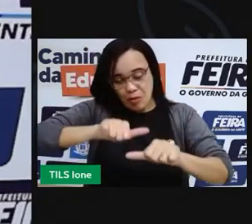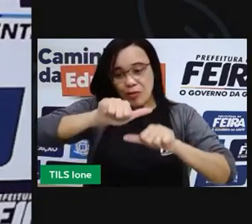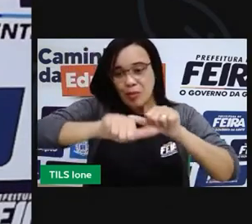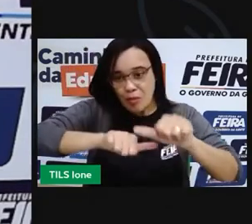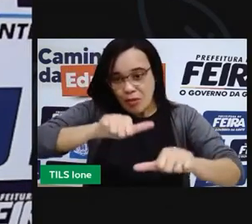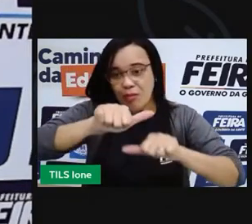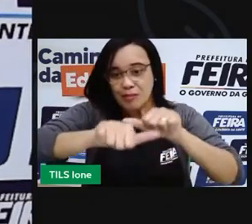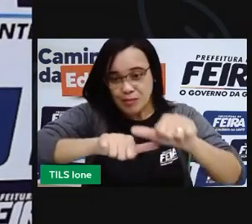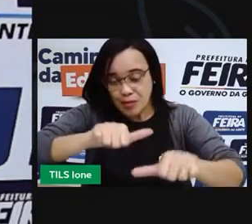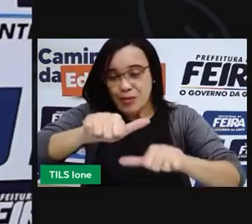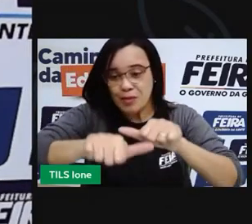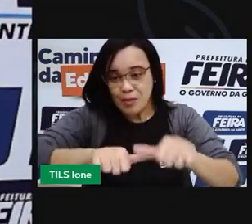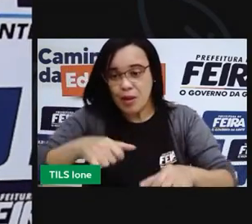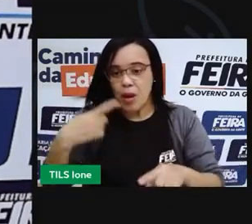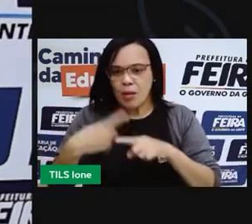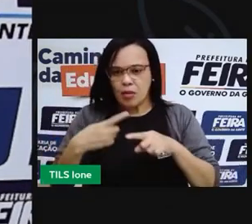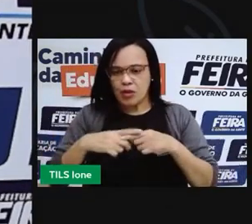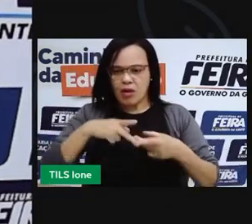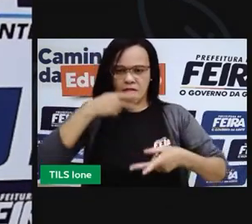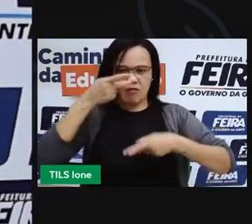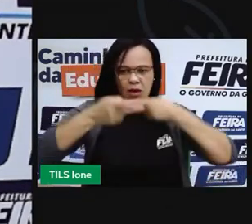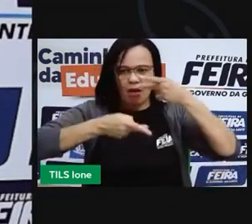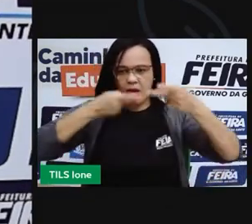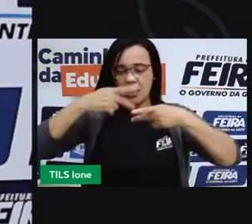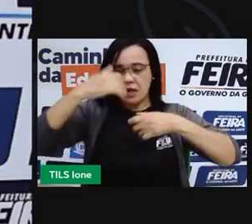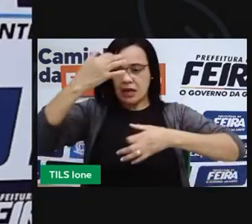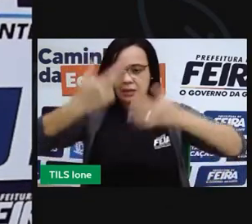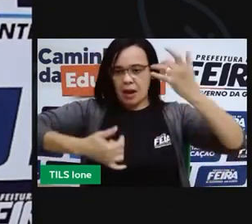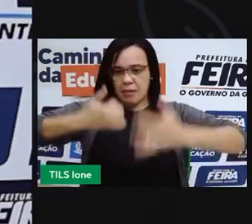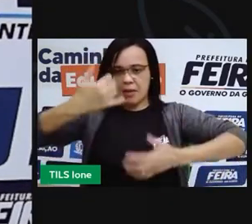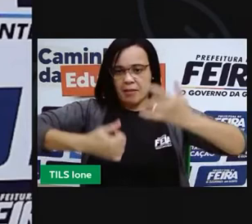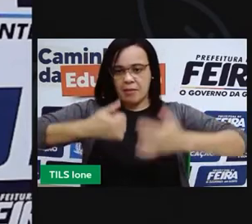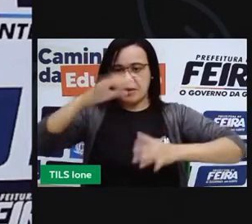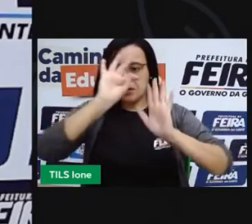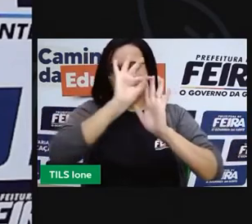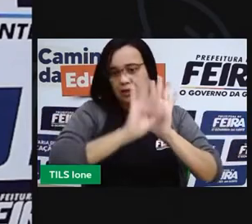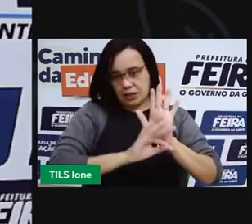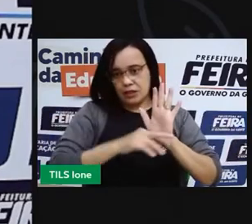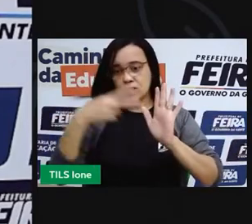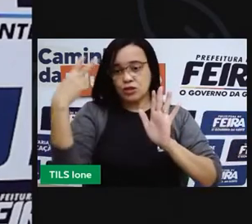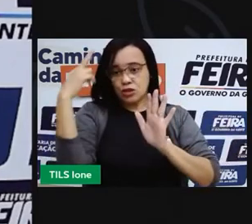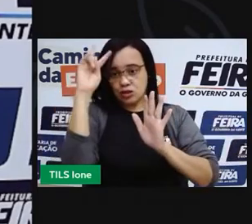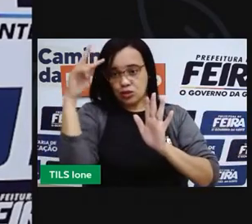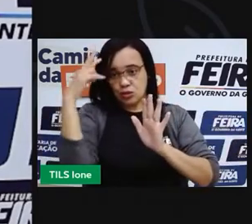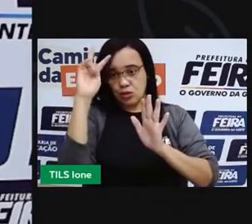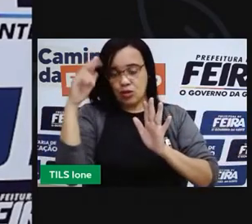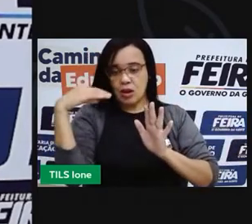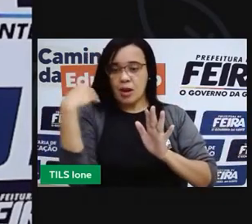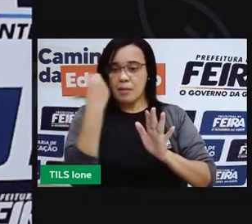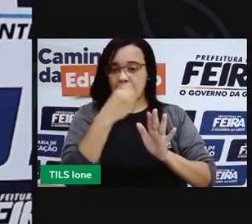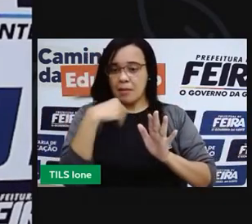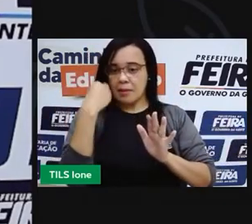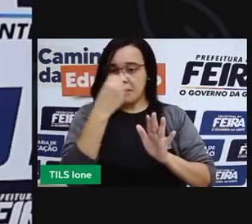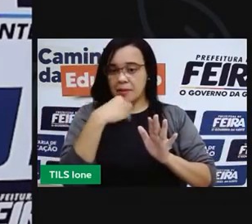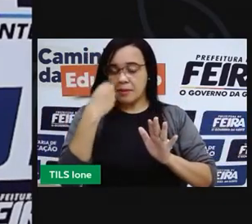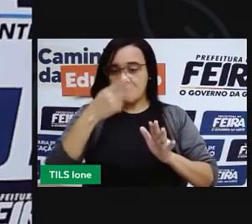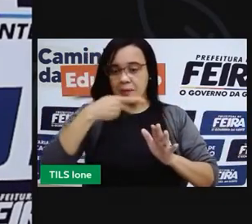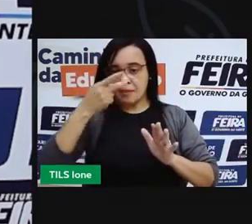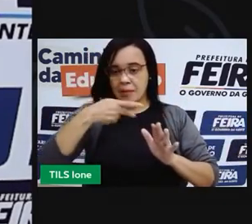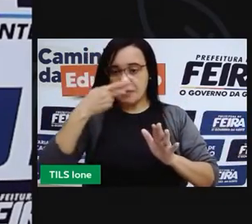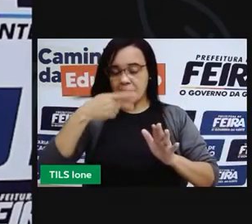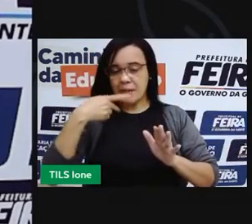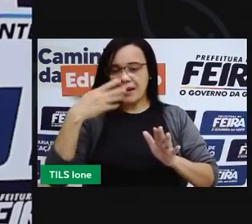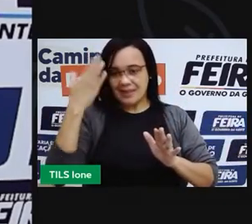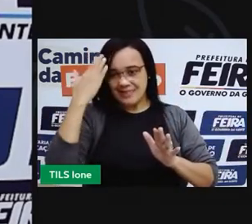tradição oral, né? É um texto, é um tipo de texto, um tipo de história que é contada oralmente, de família